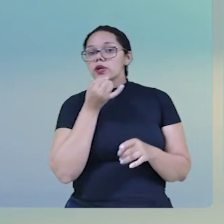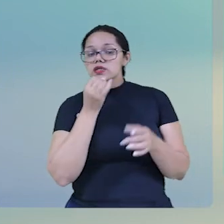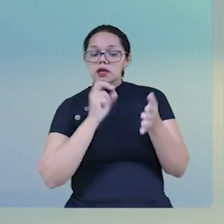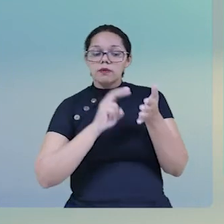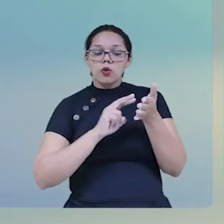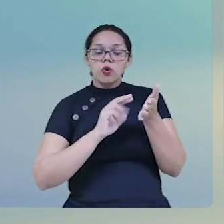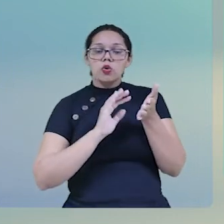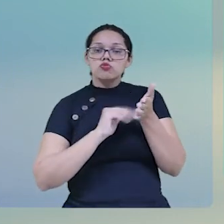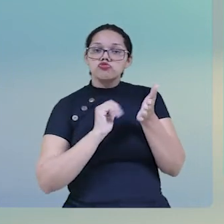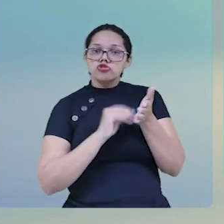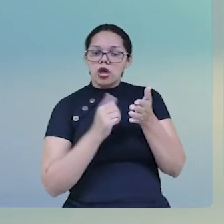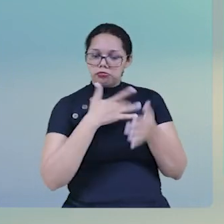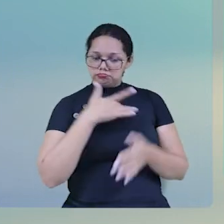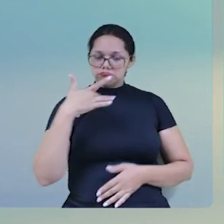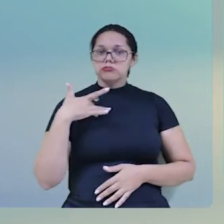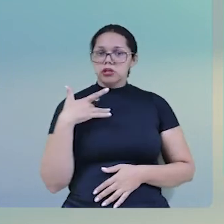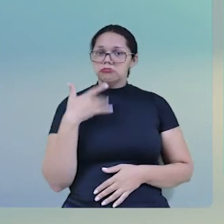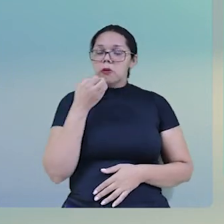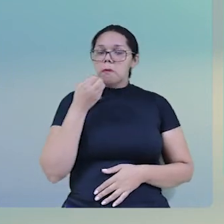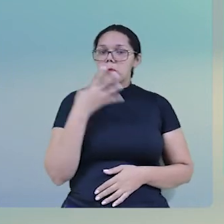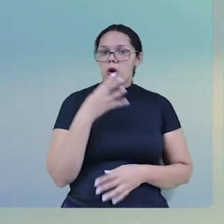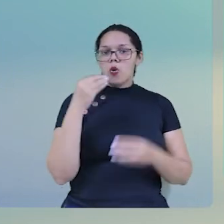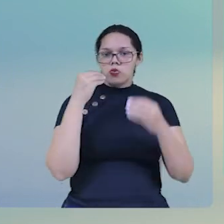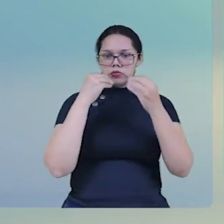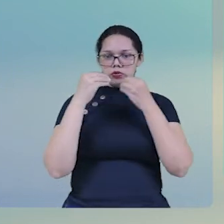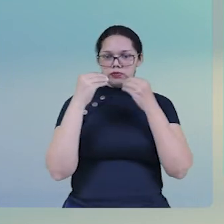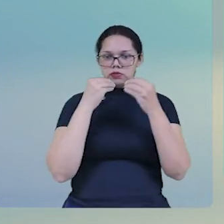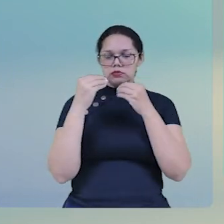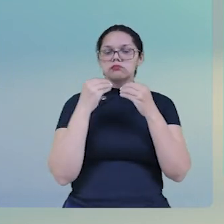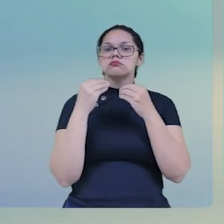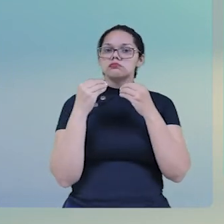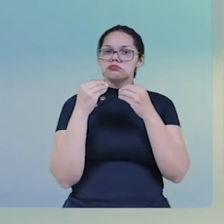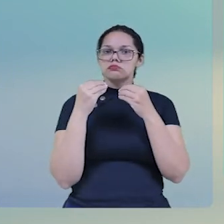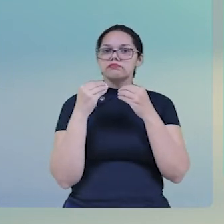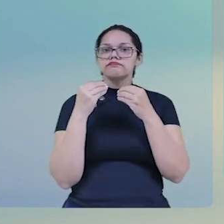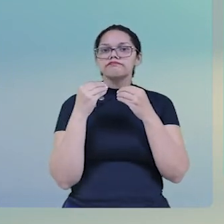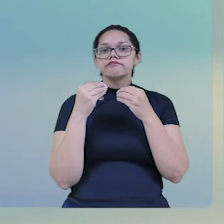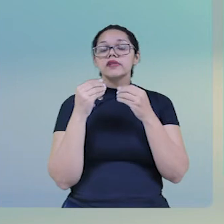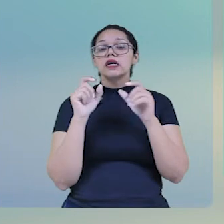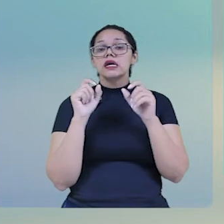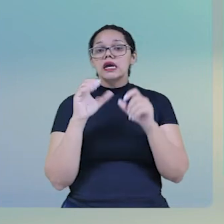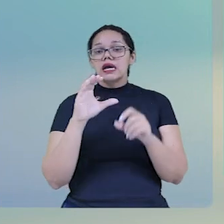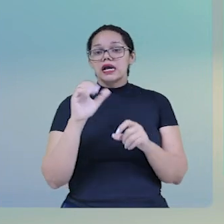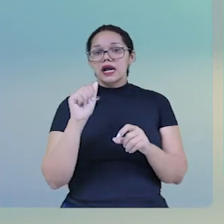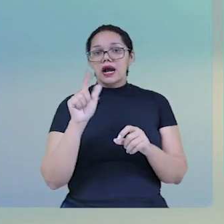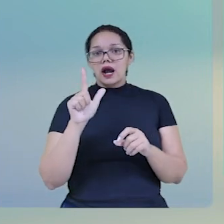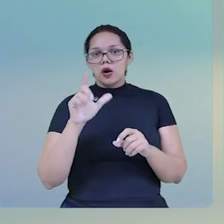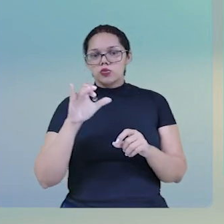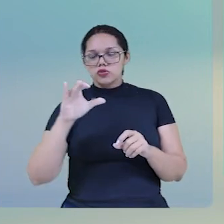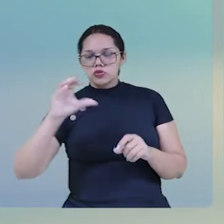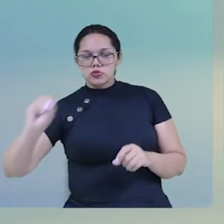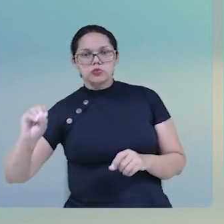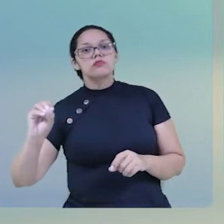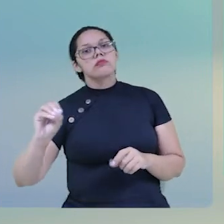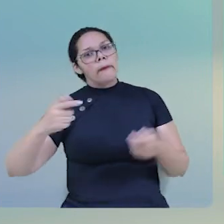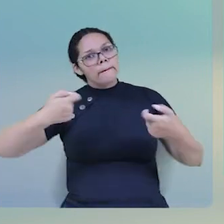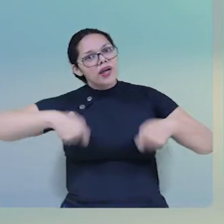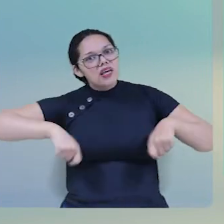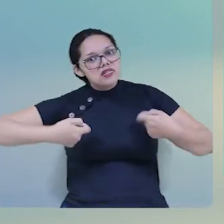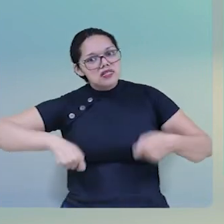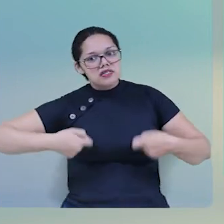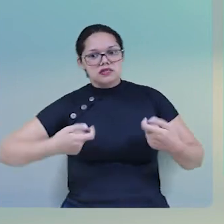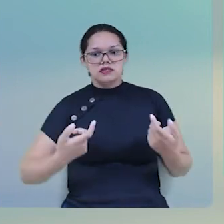balanceada, com alimentos ricos em cálcio. Nosso osso, basicamente, cálcio,